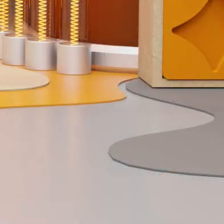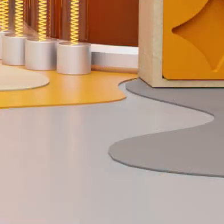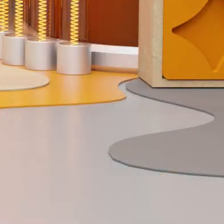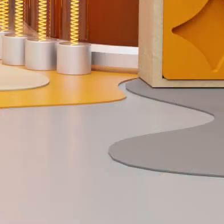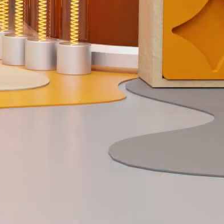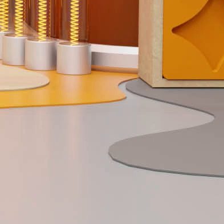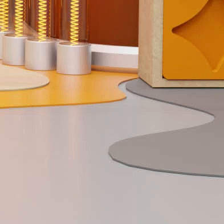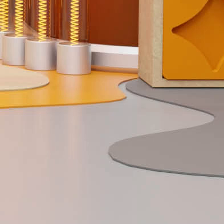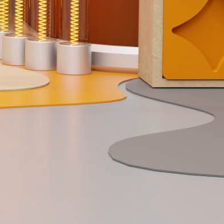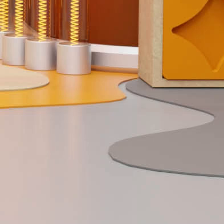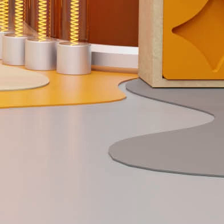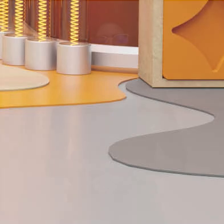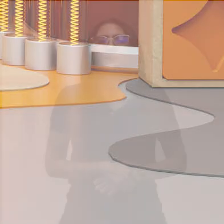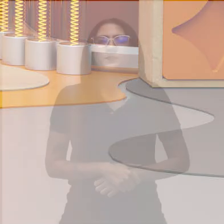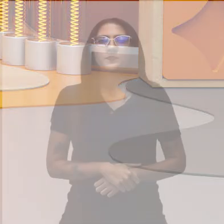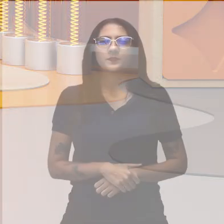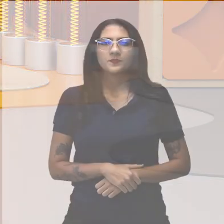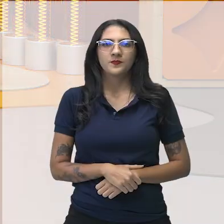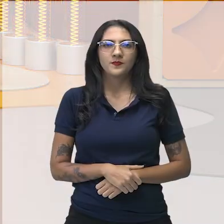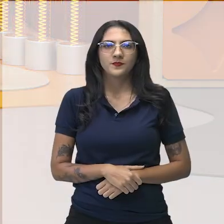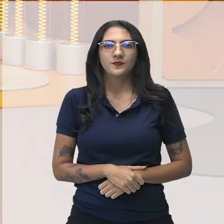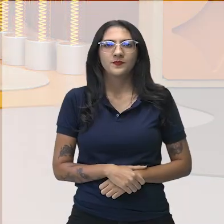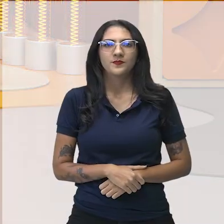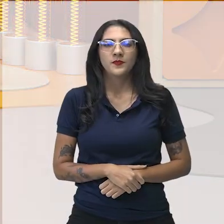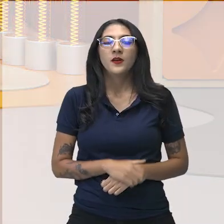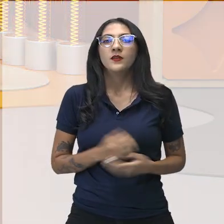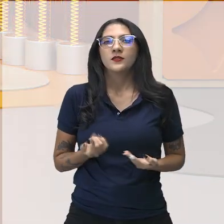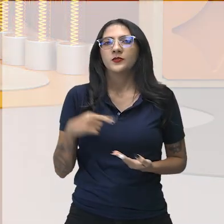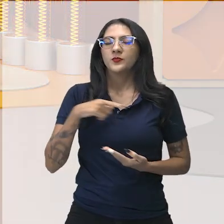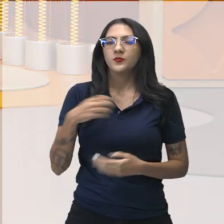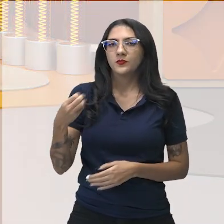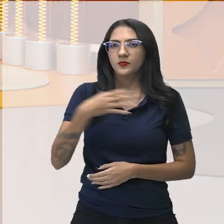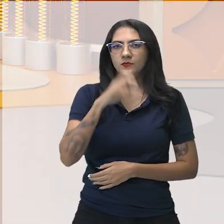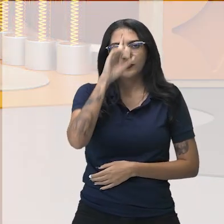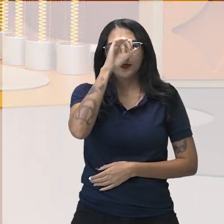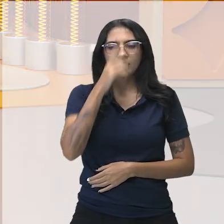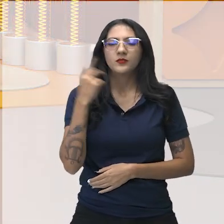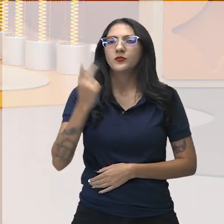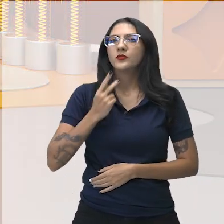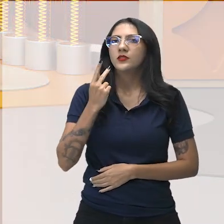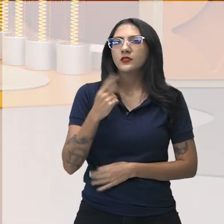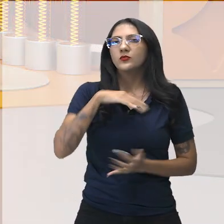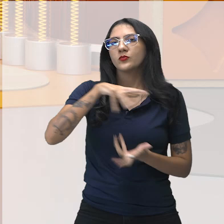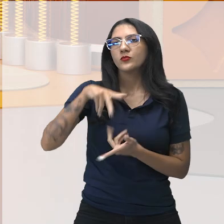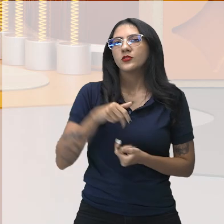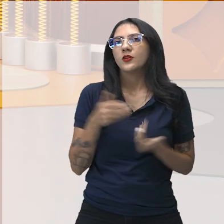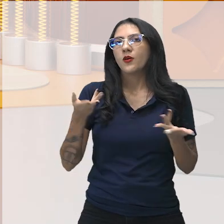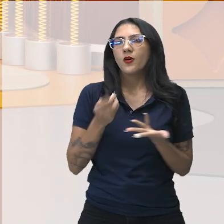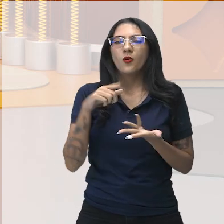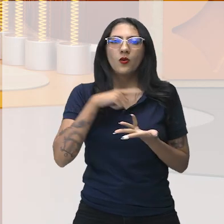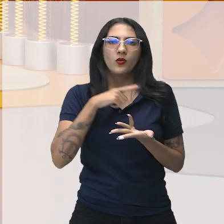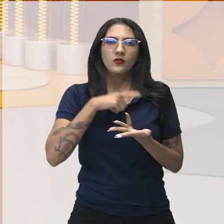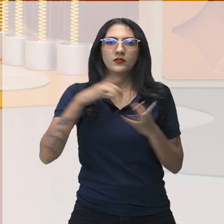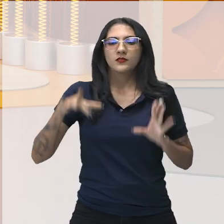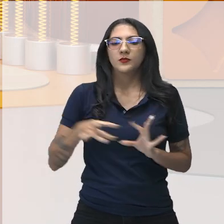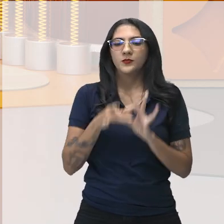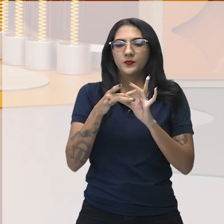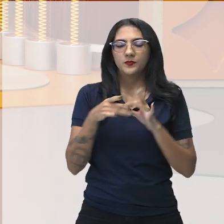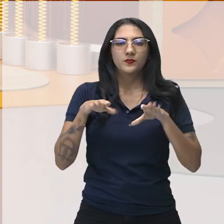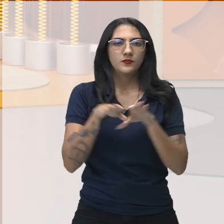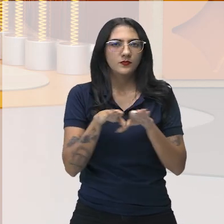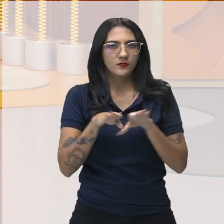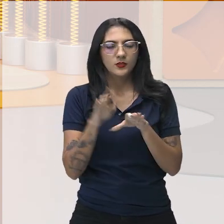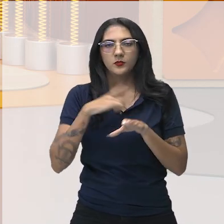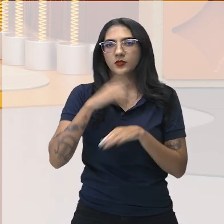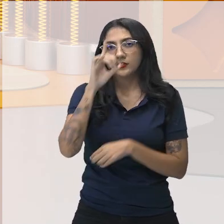a partir dessa nova ordem geopolítica mundial, a gente tem ali a intensificação dessa integração